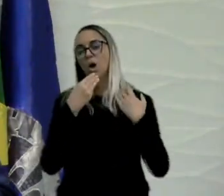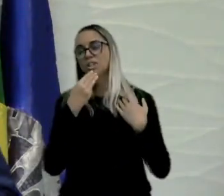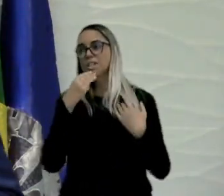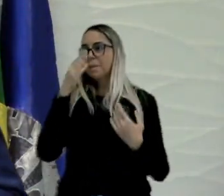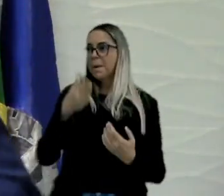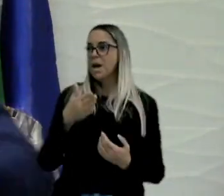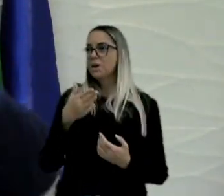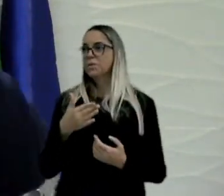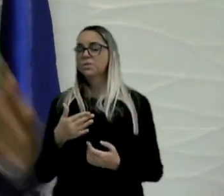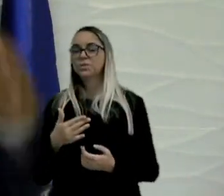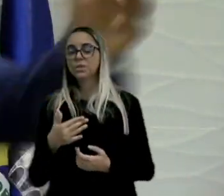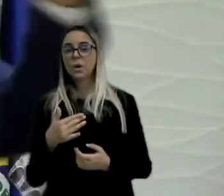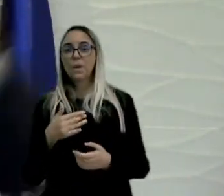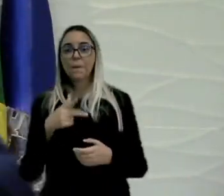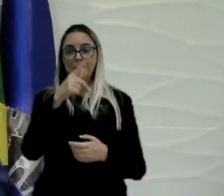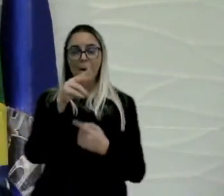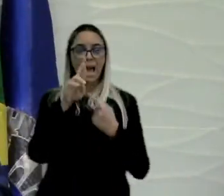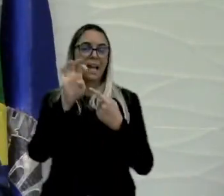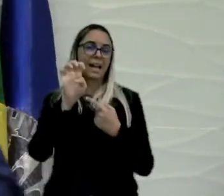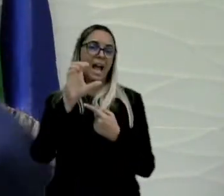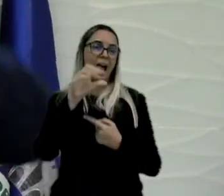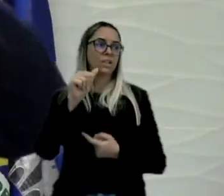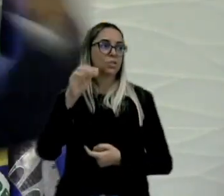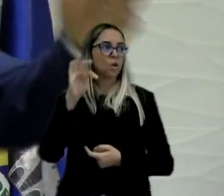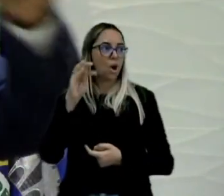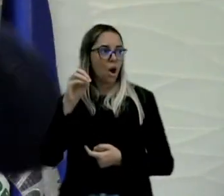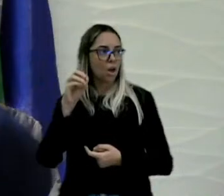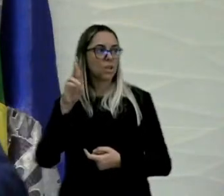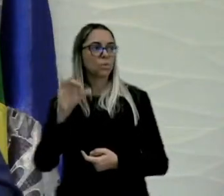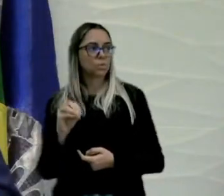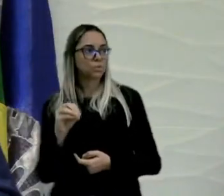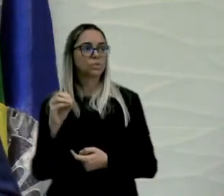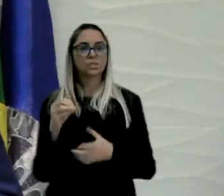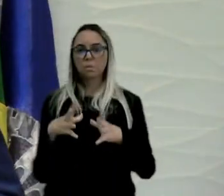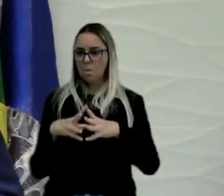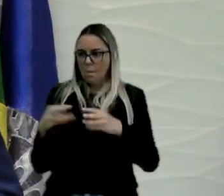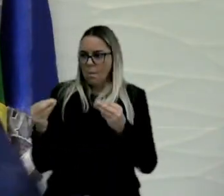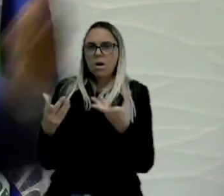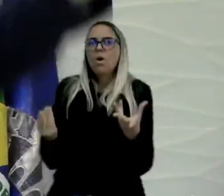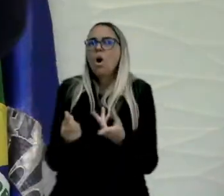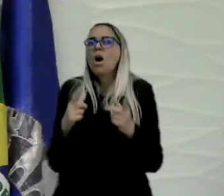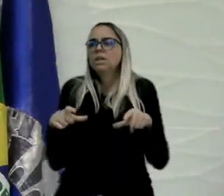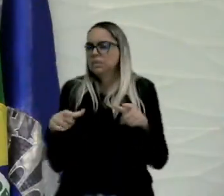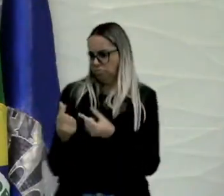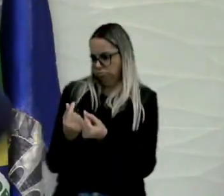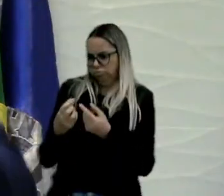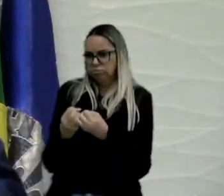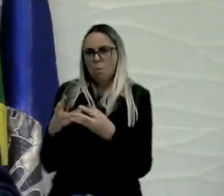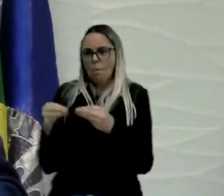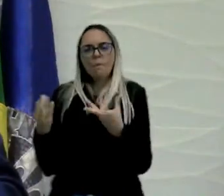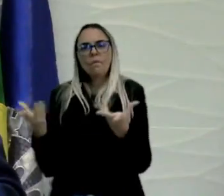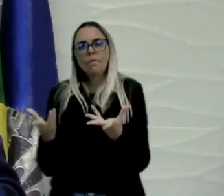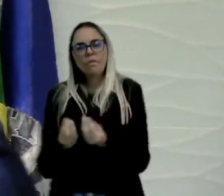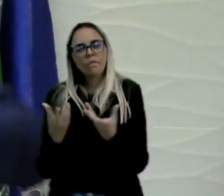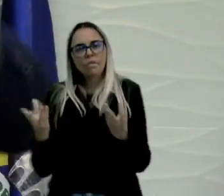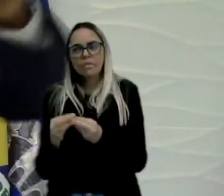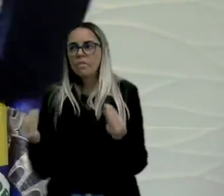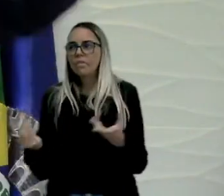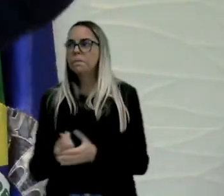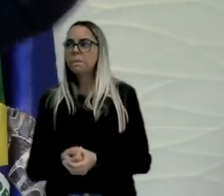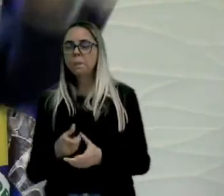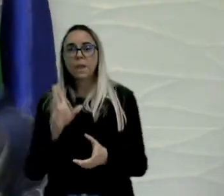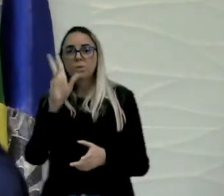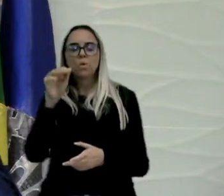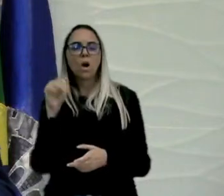precatórios que sumiu que ninguém sabe onde foi colocado que ela nunca veio aqui prestar conta tô